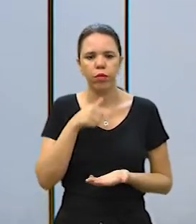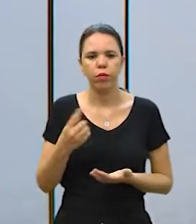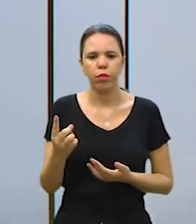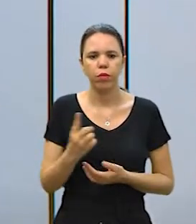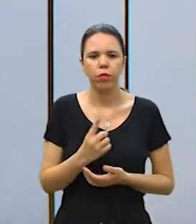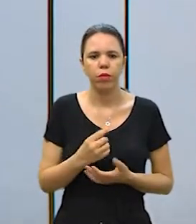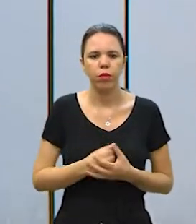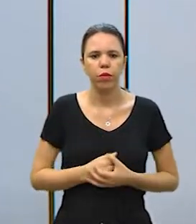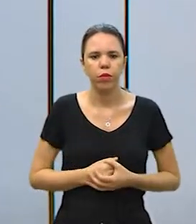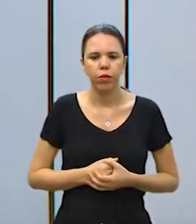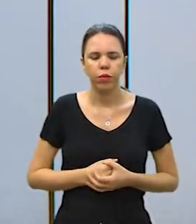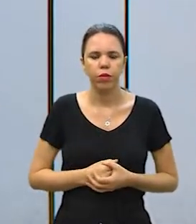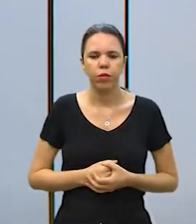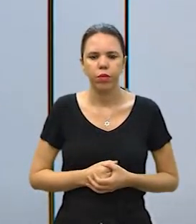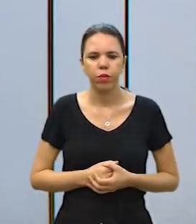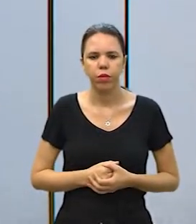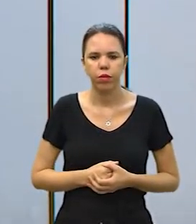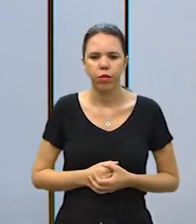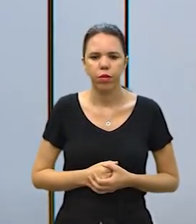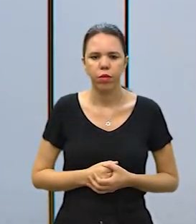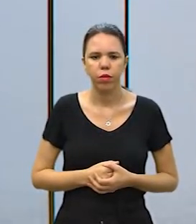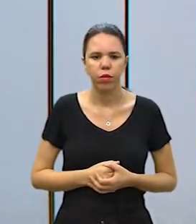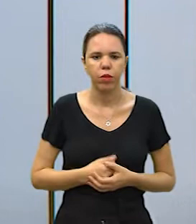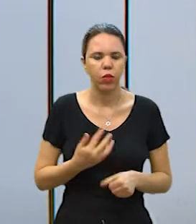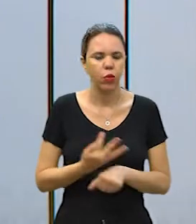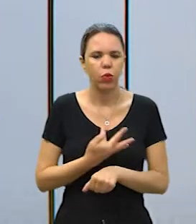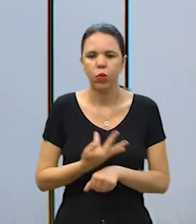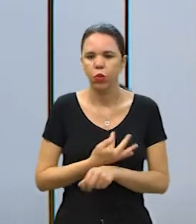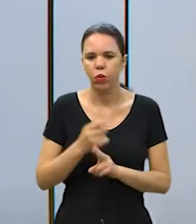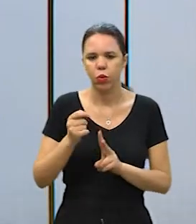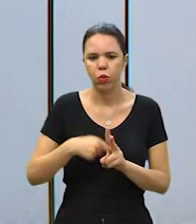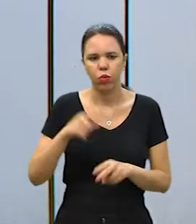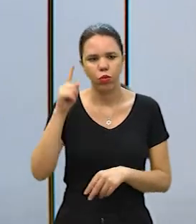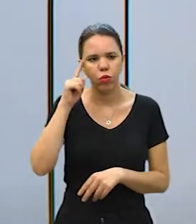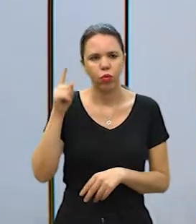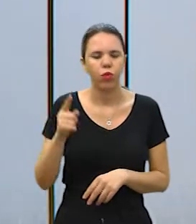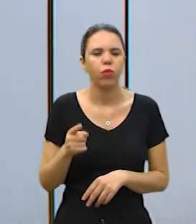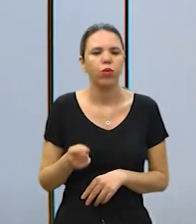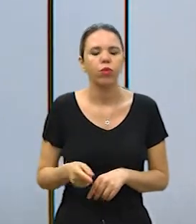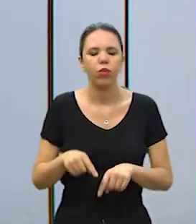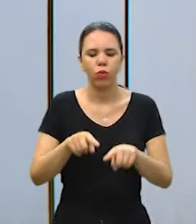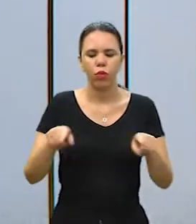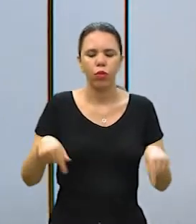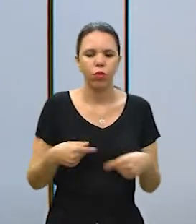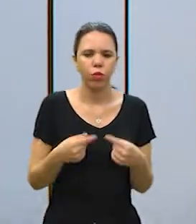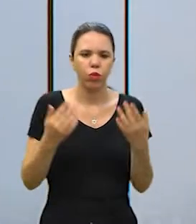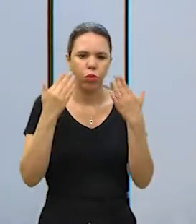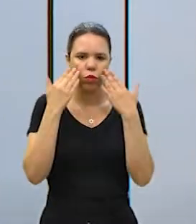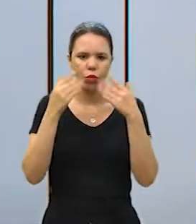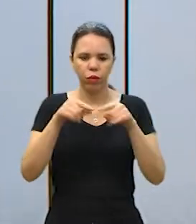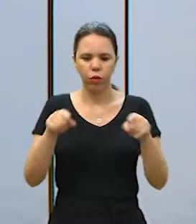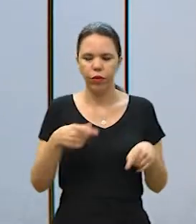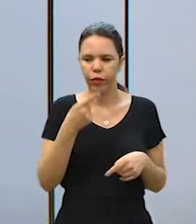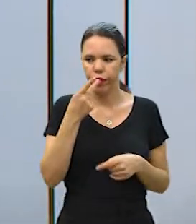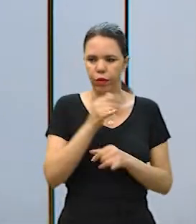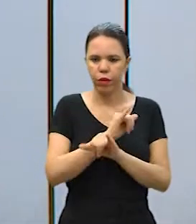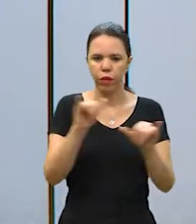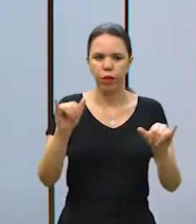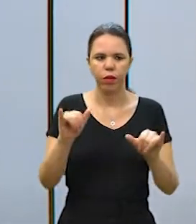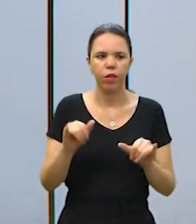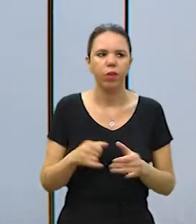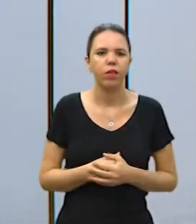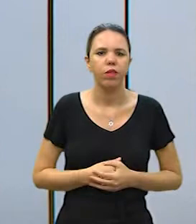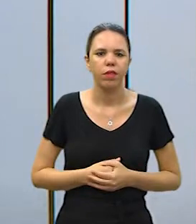vinham e tal. Eu não aguentei ficar 2 meses. Um dia eu levantei, eu fui na sala, na frente da sala e falei para a